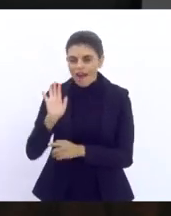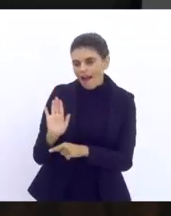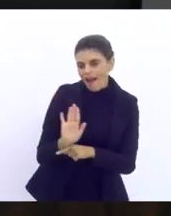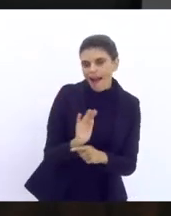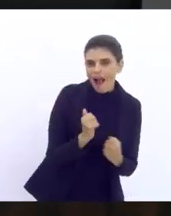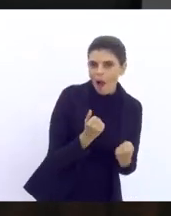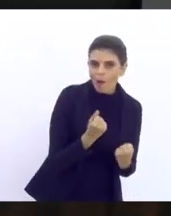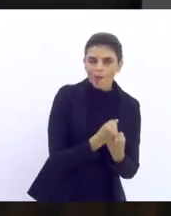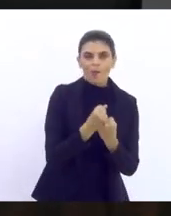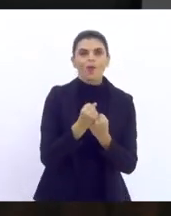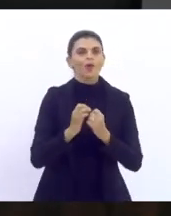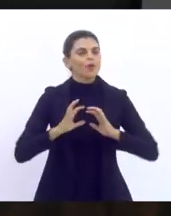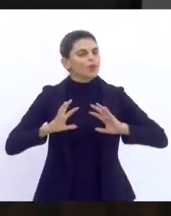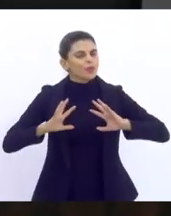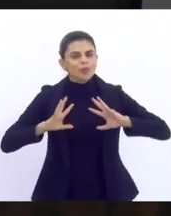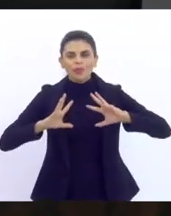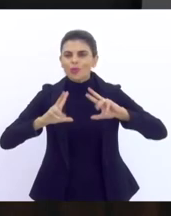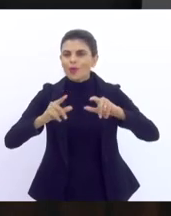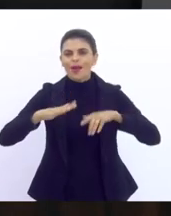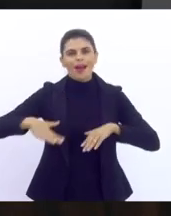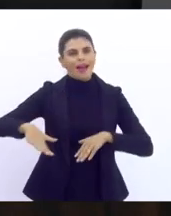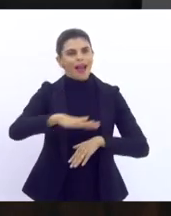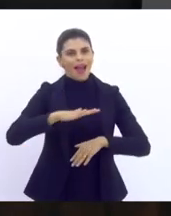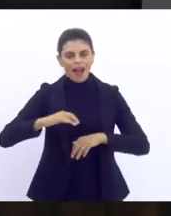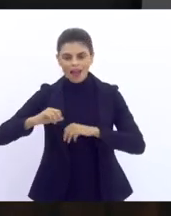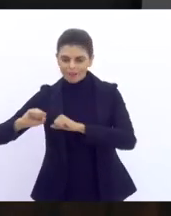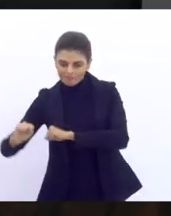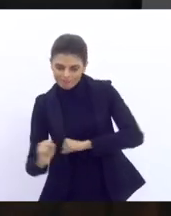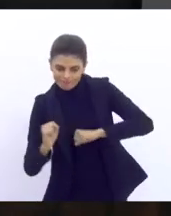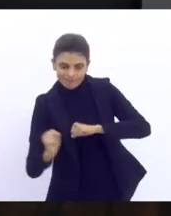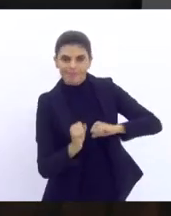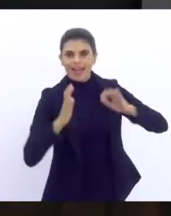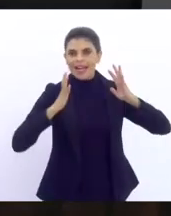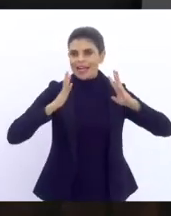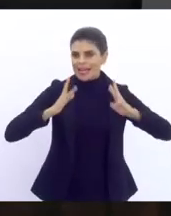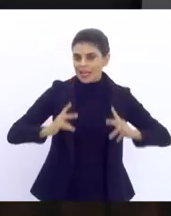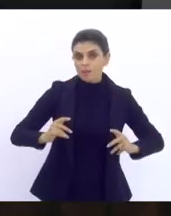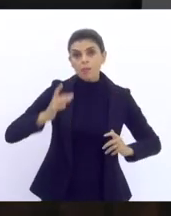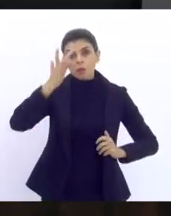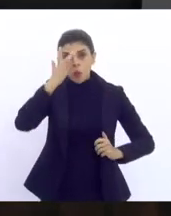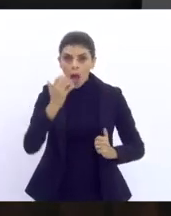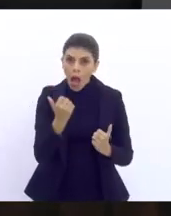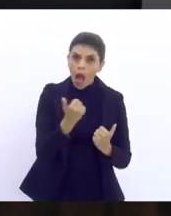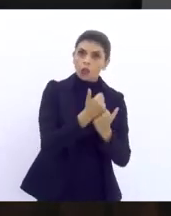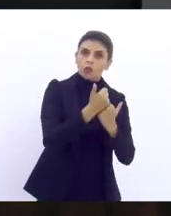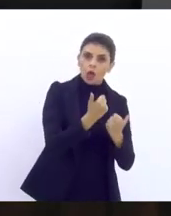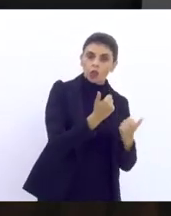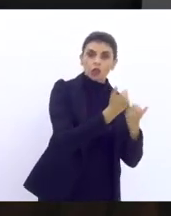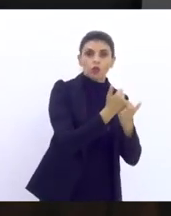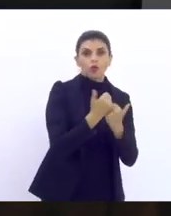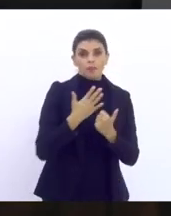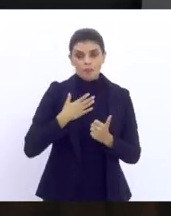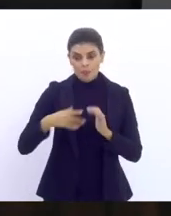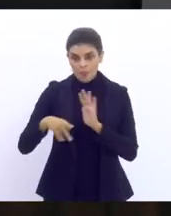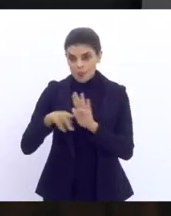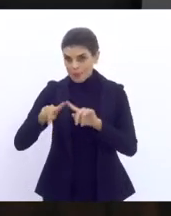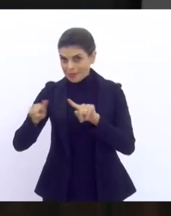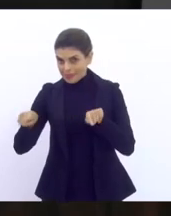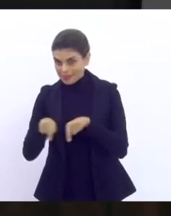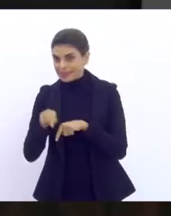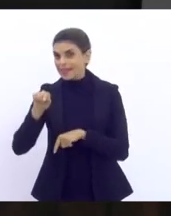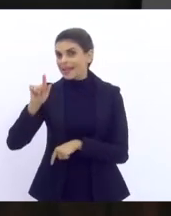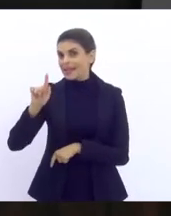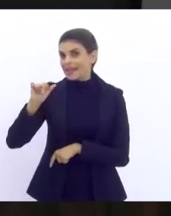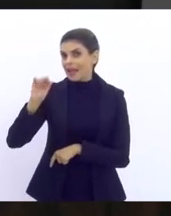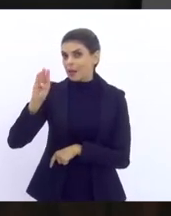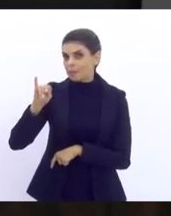a todos da área da limpeza, os assessores do nosso gabinete, as pessoas que, de uma